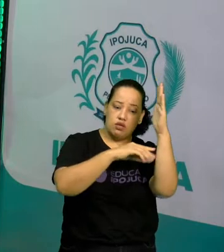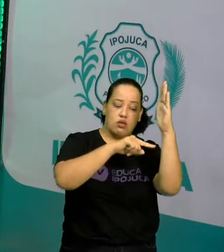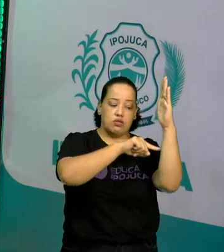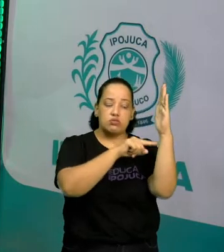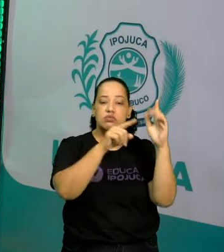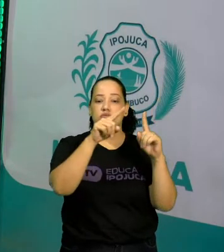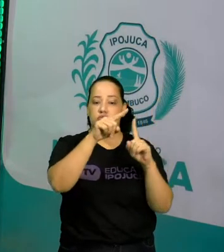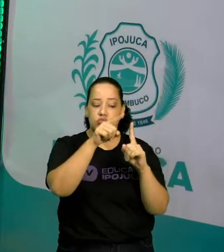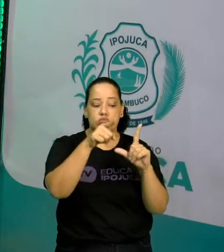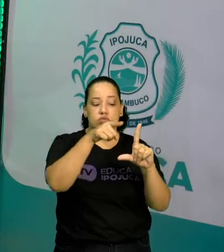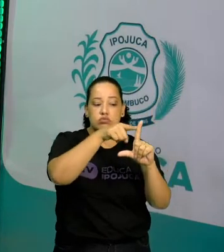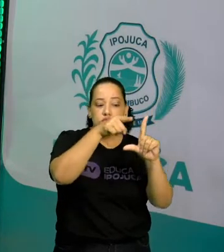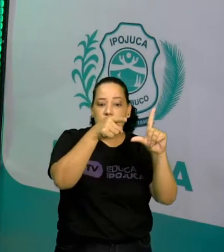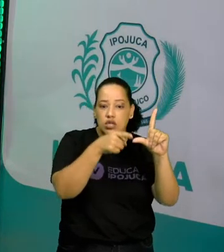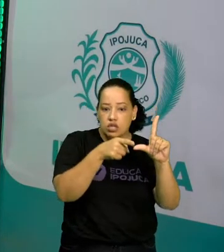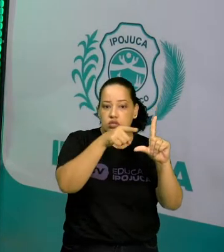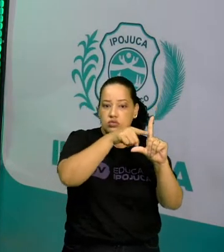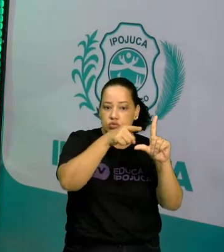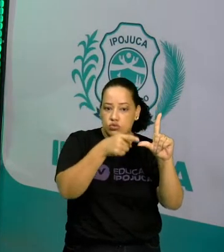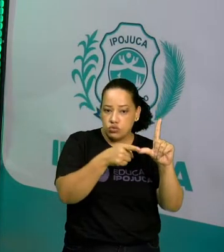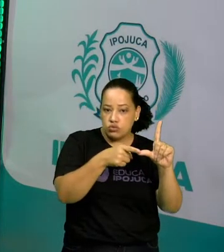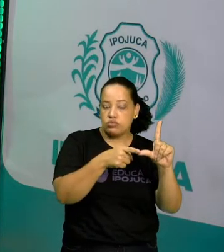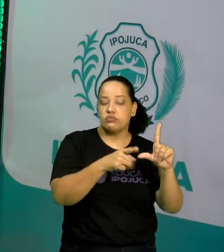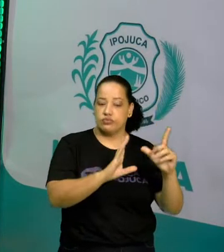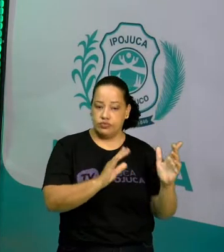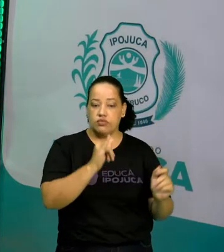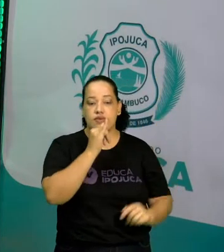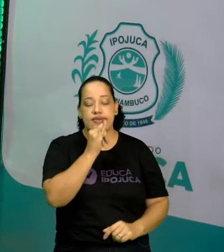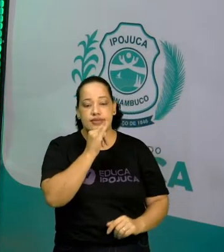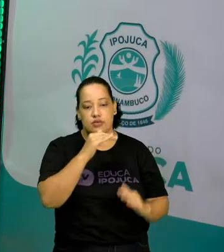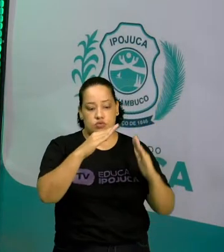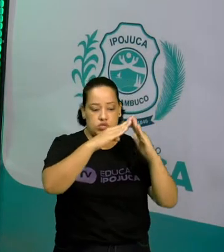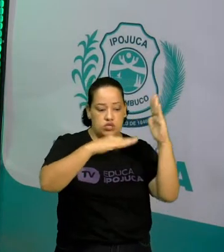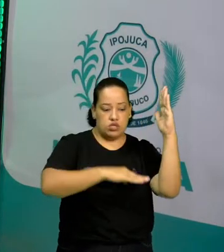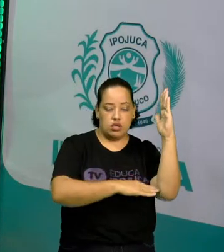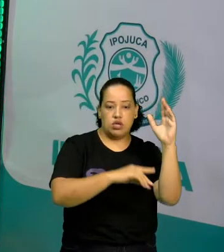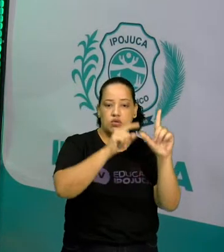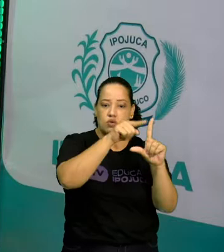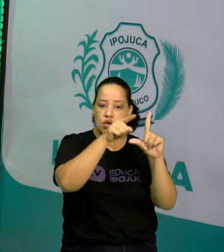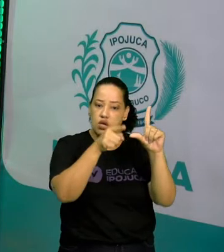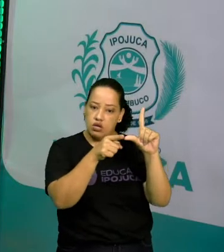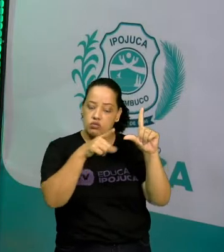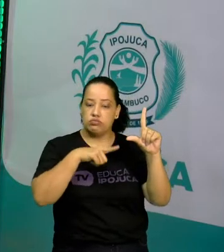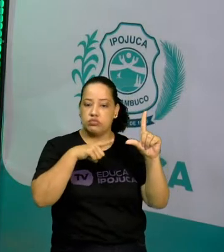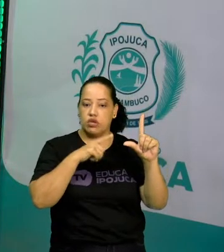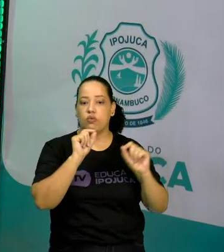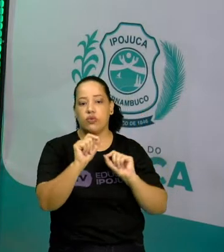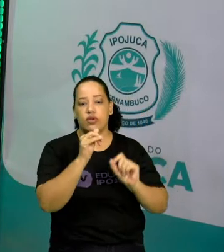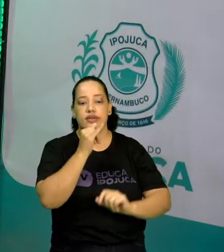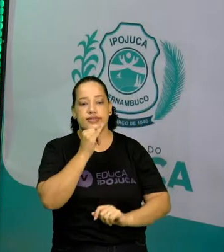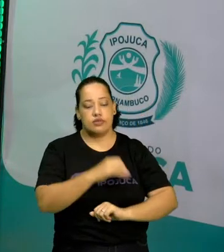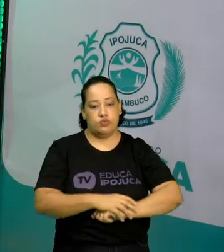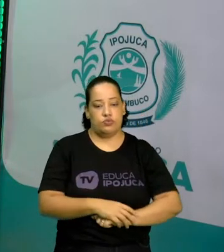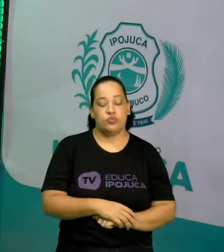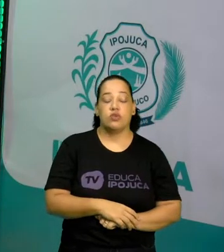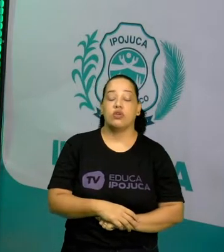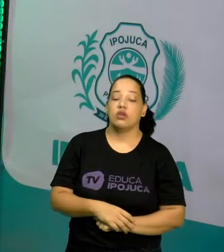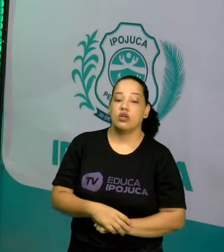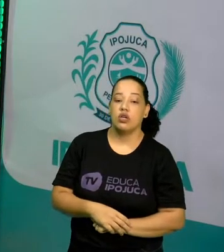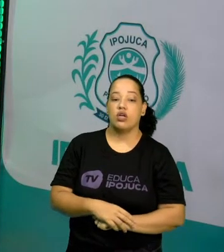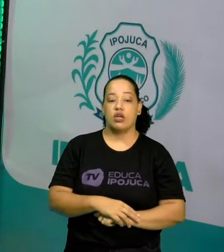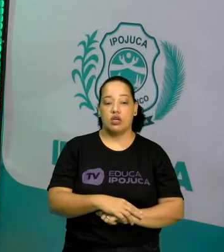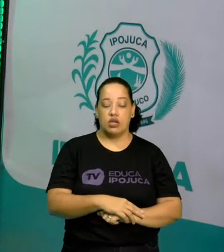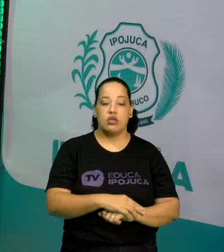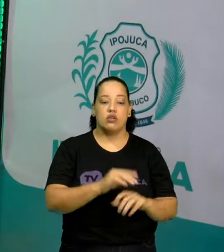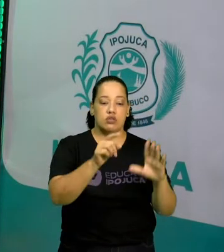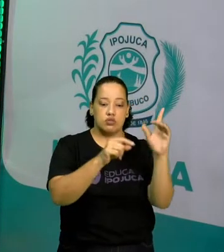lá. Lembrando o que é um ângulo agudo, reto e obtuso. O ângulo